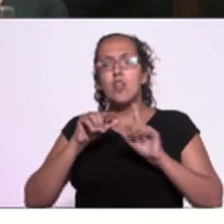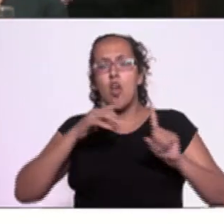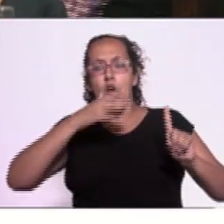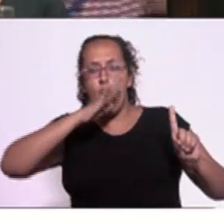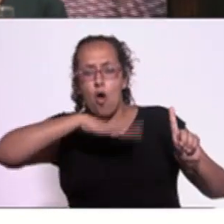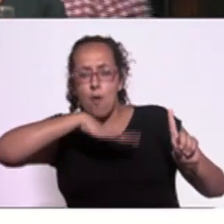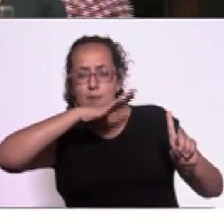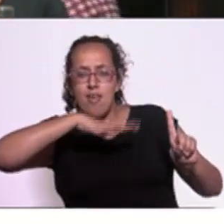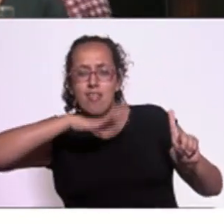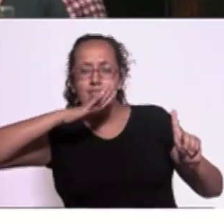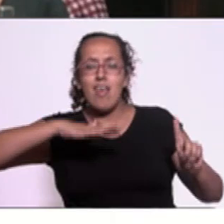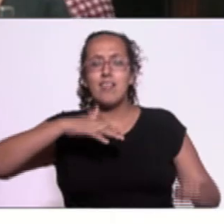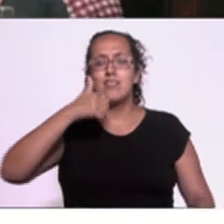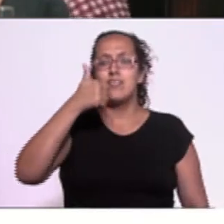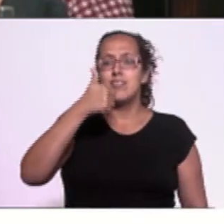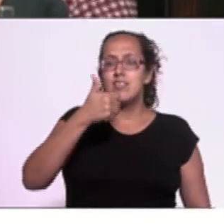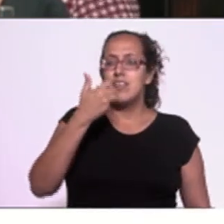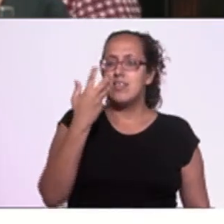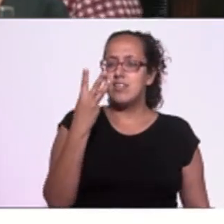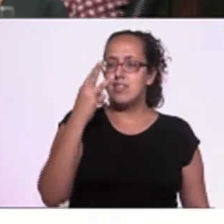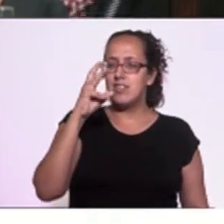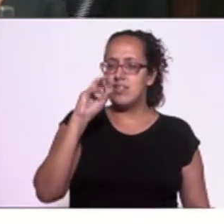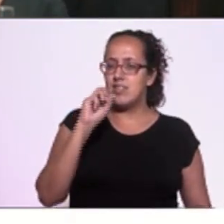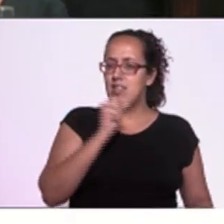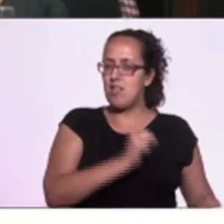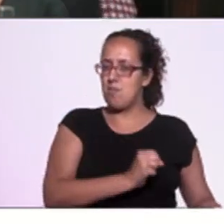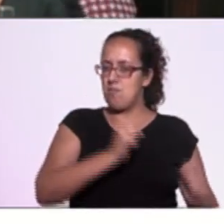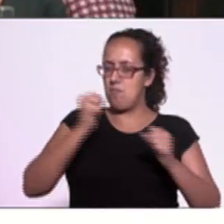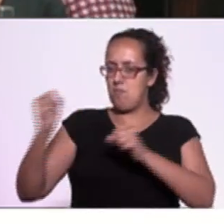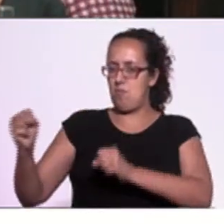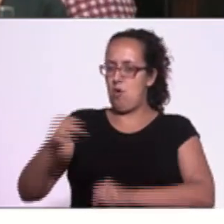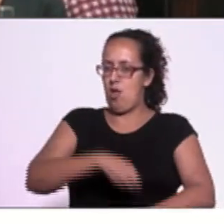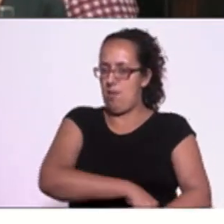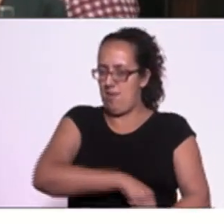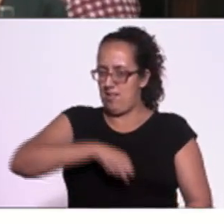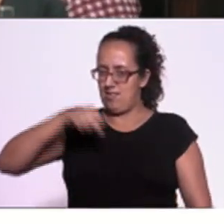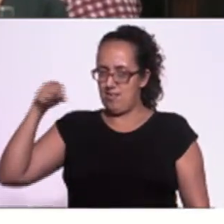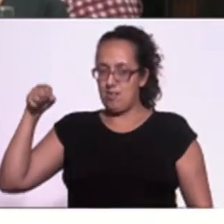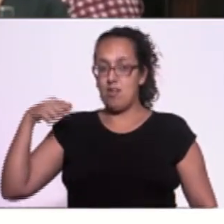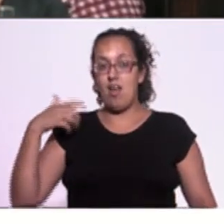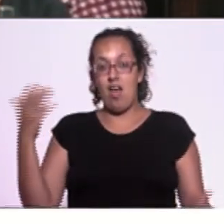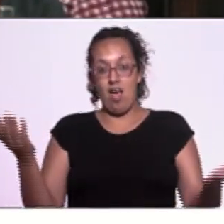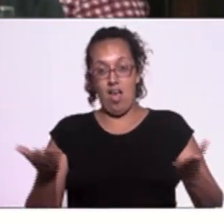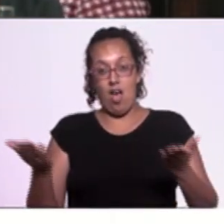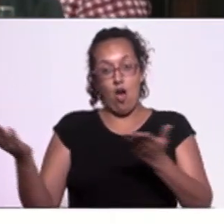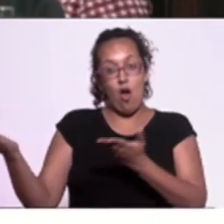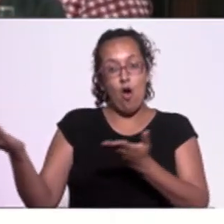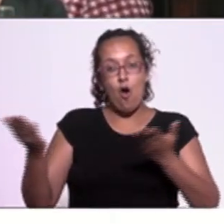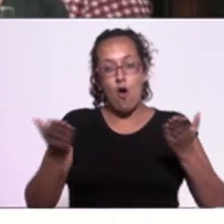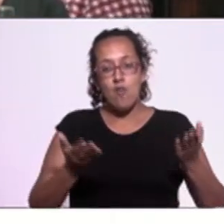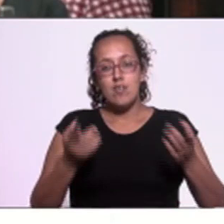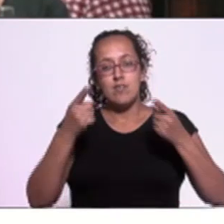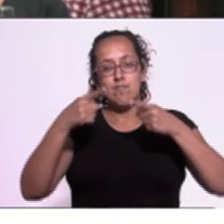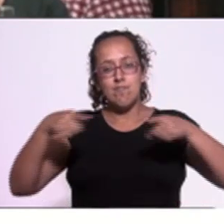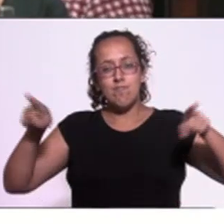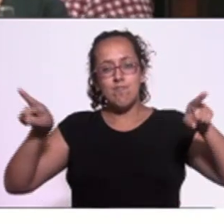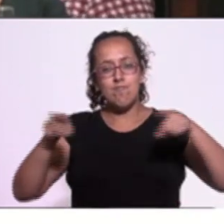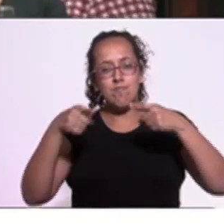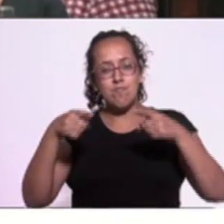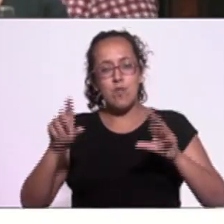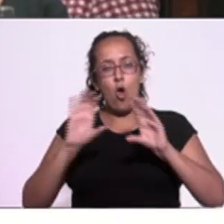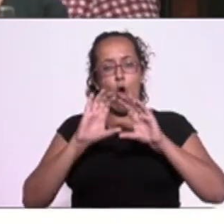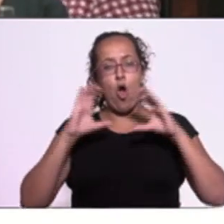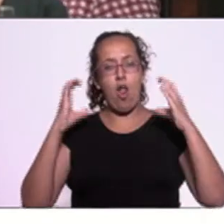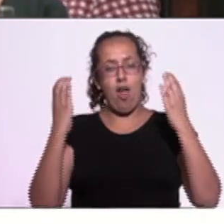130 anos da proclamação da República, quero convidar a Banda do Corpo de